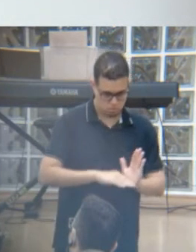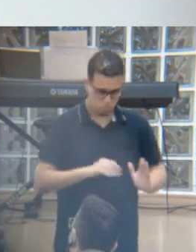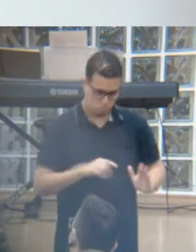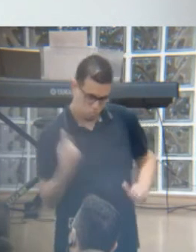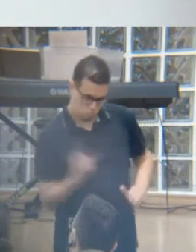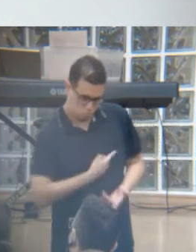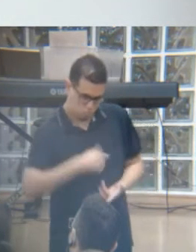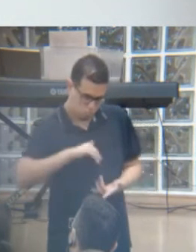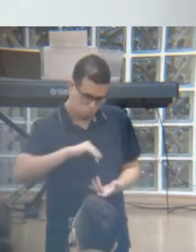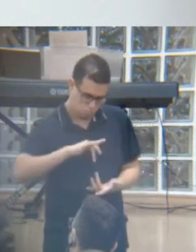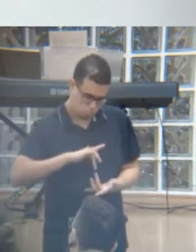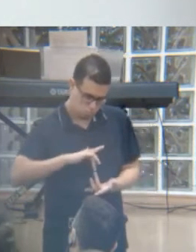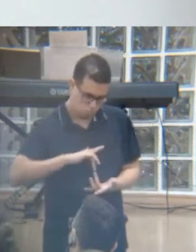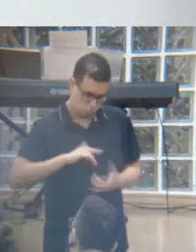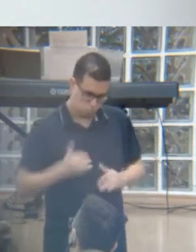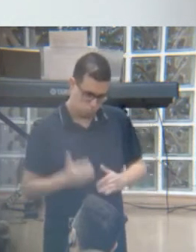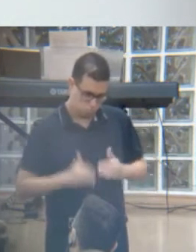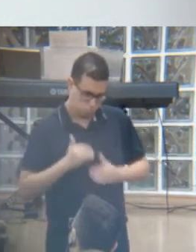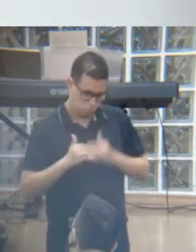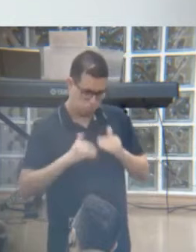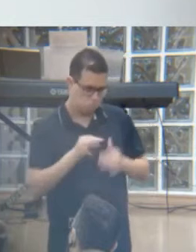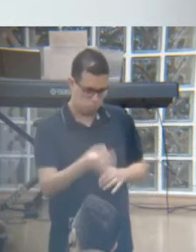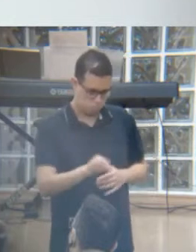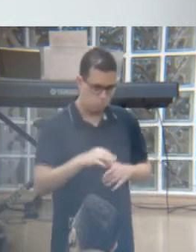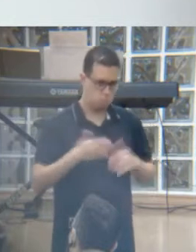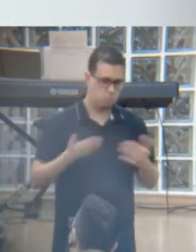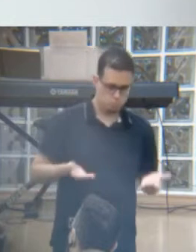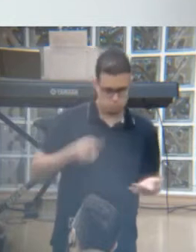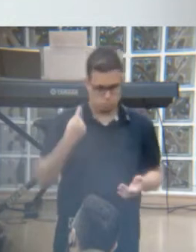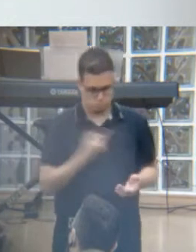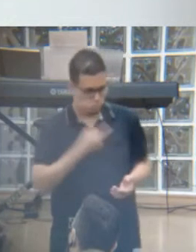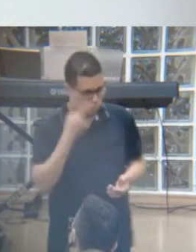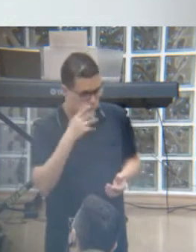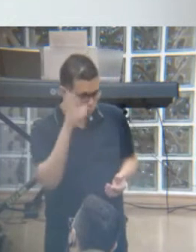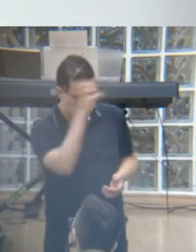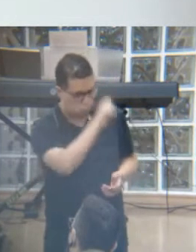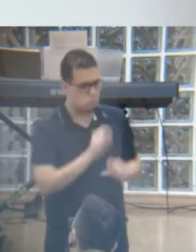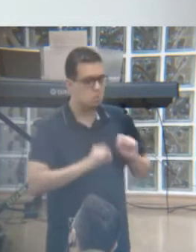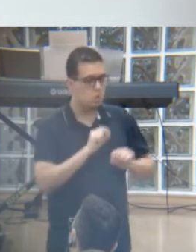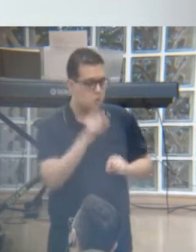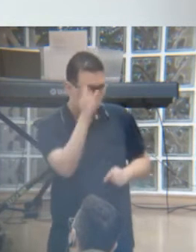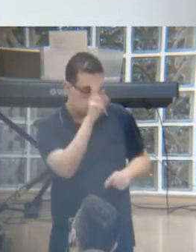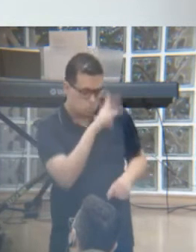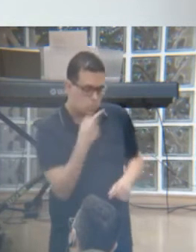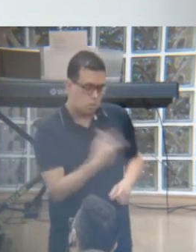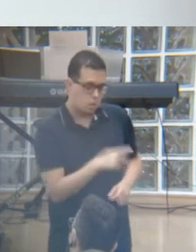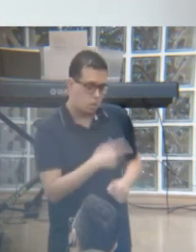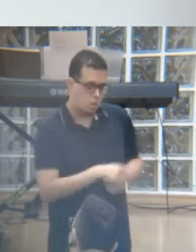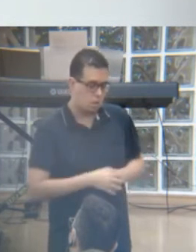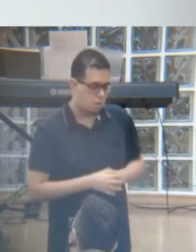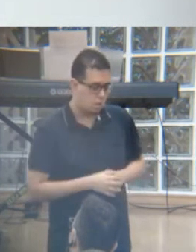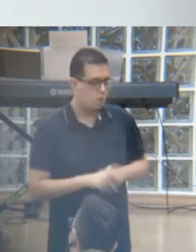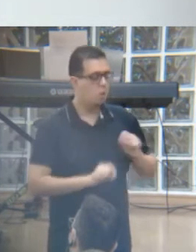história deste profeta, o que o sustentou, o que o deixou firme,